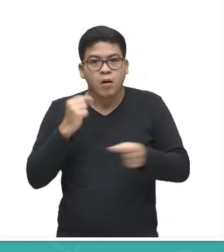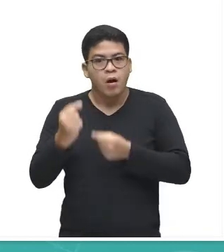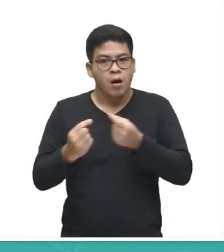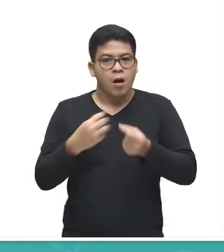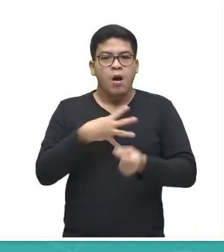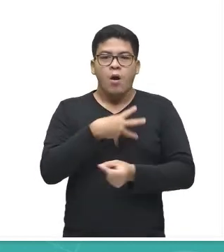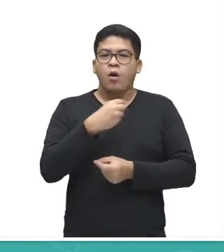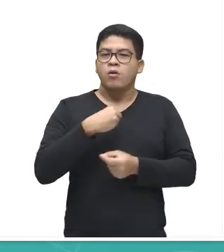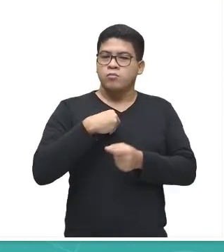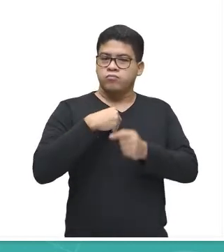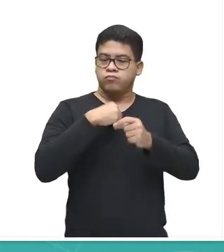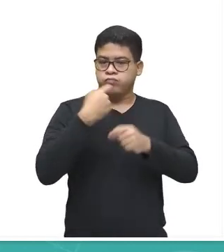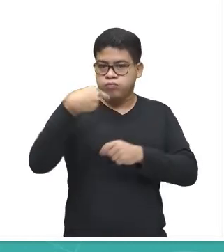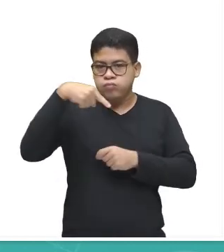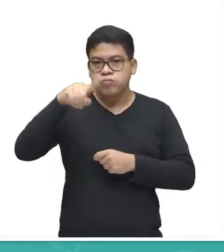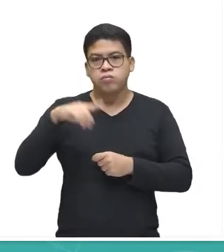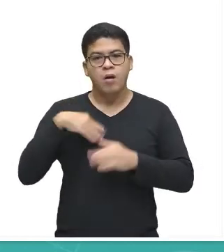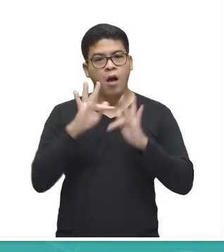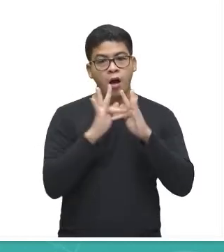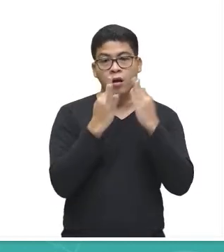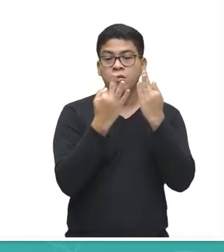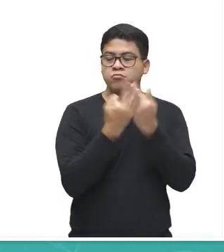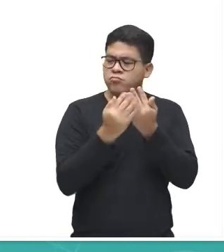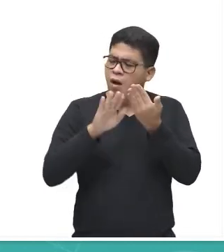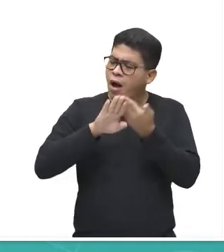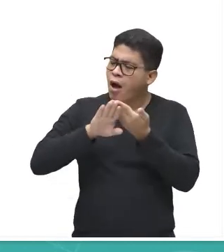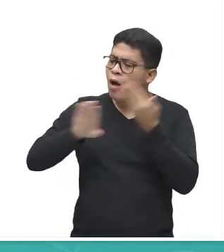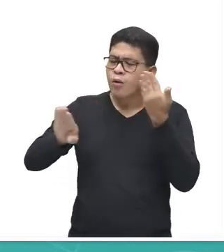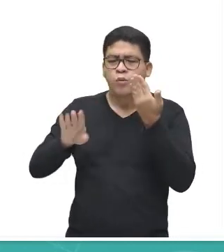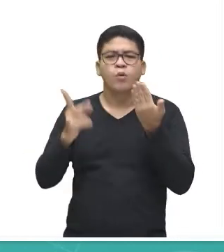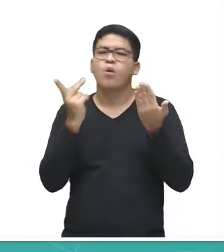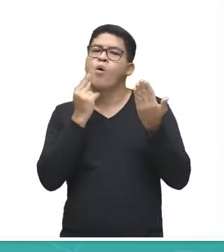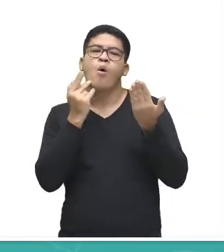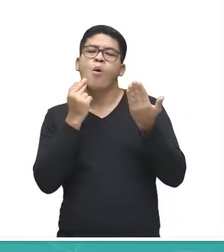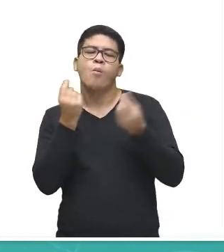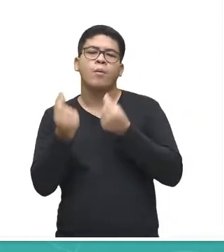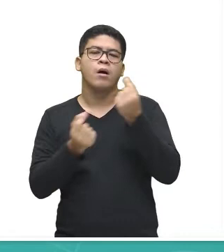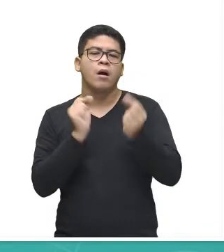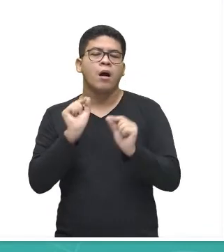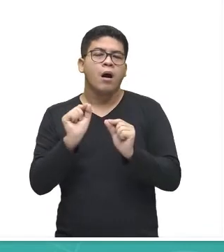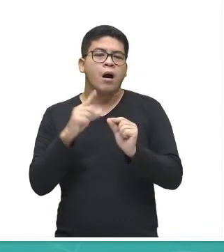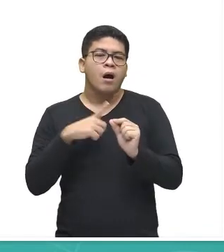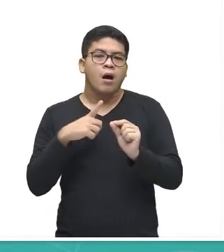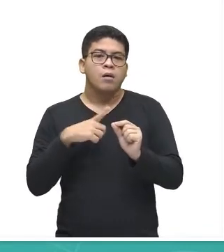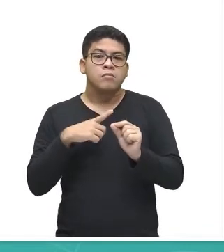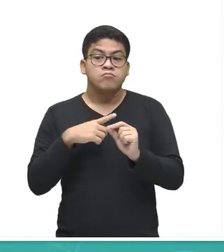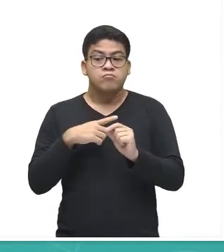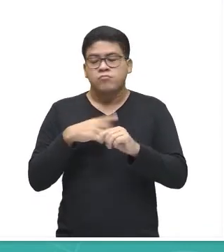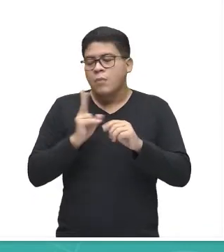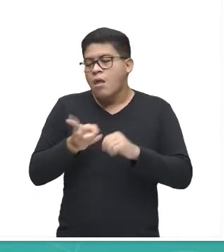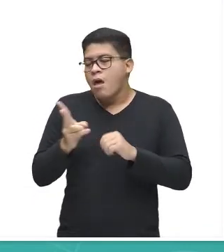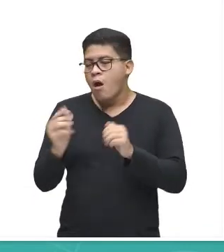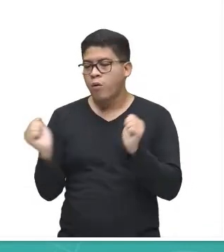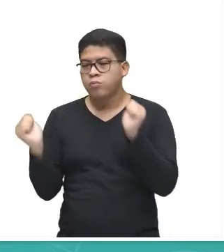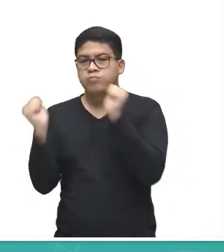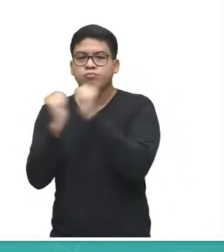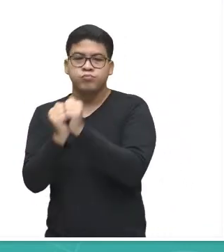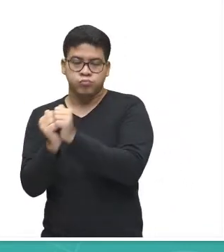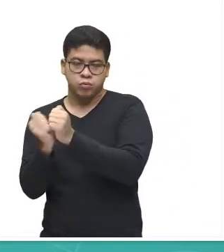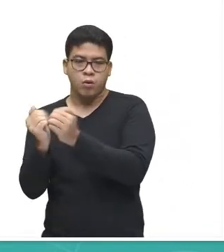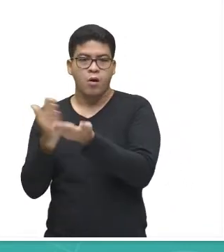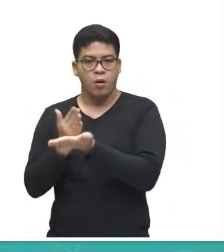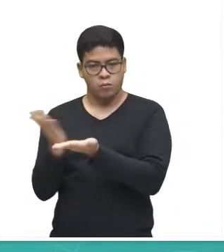mesmos. É comum que haja um afastamento, já que eles se interessam mais por estar com outros jovens da mesma faixa